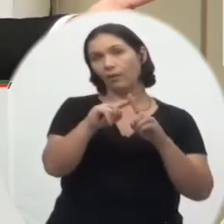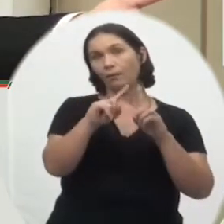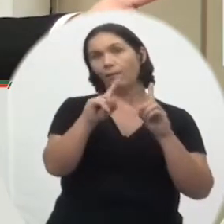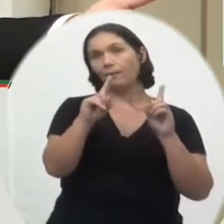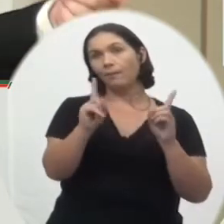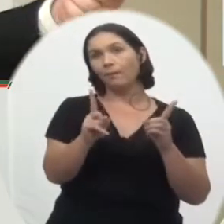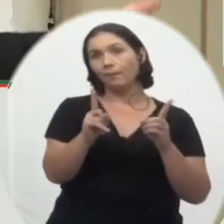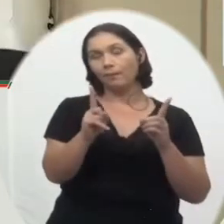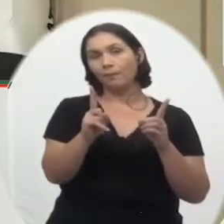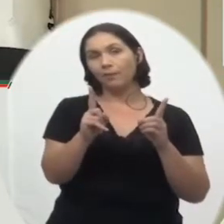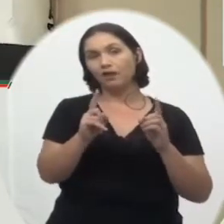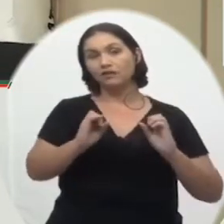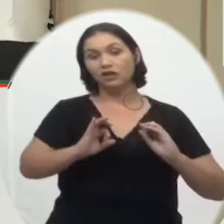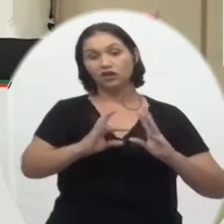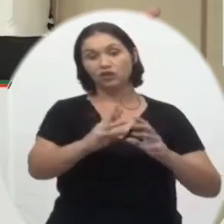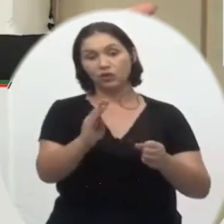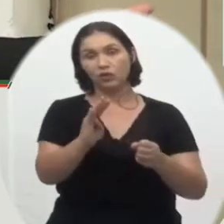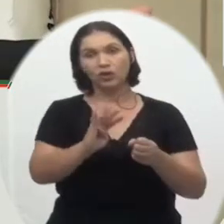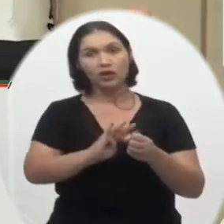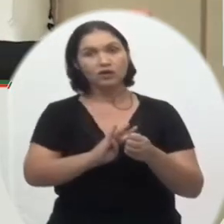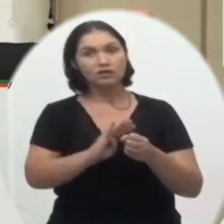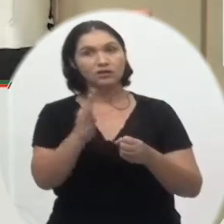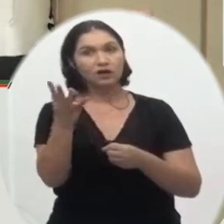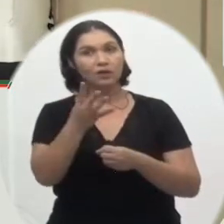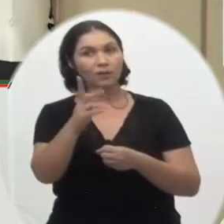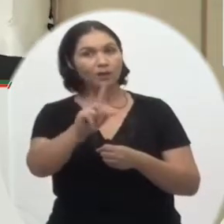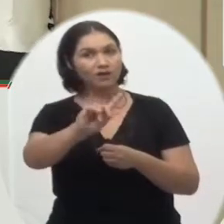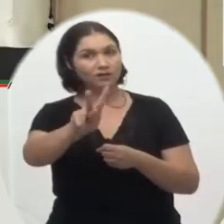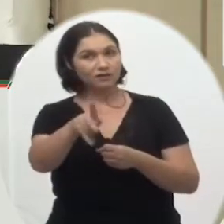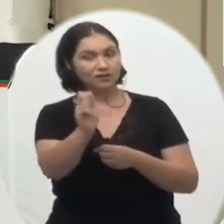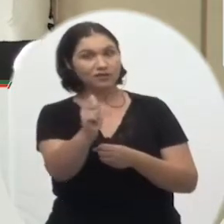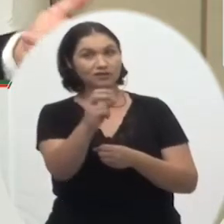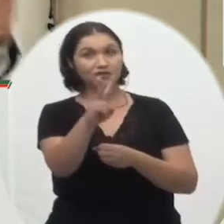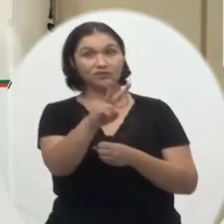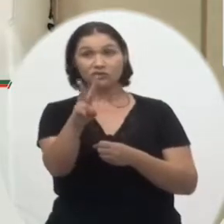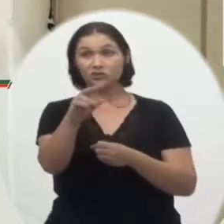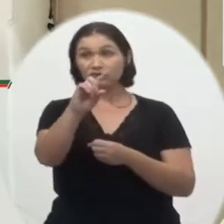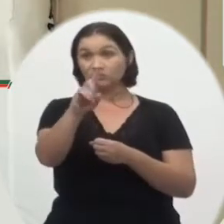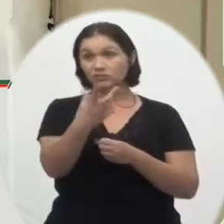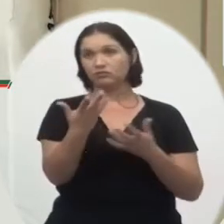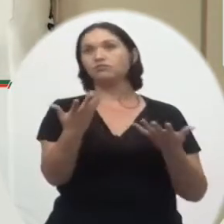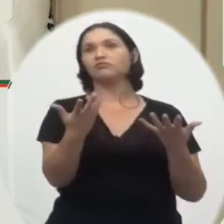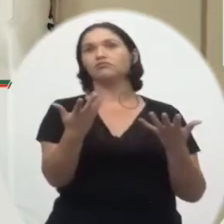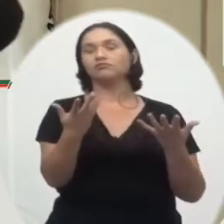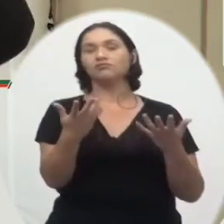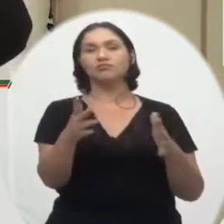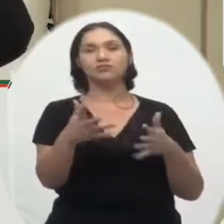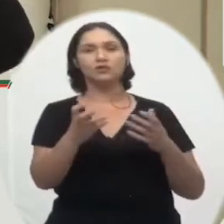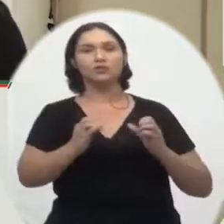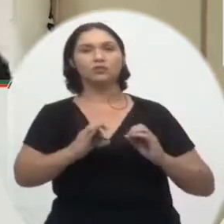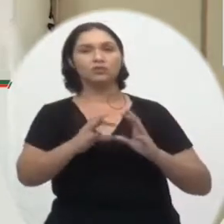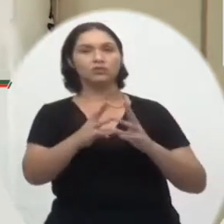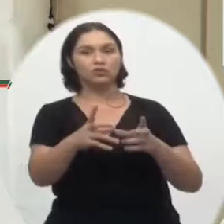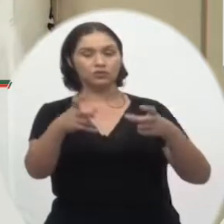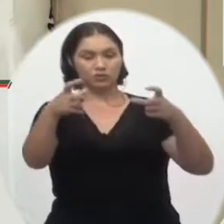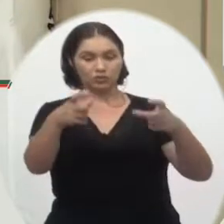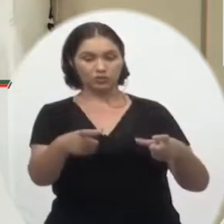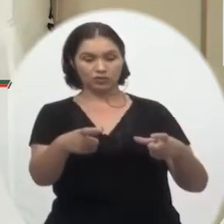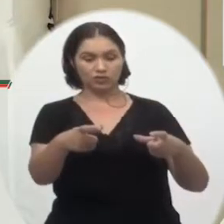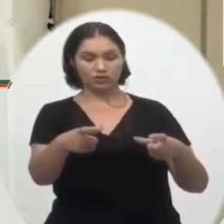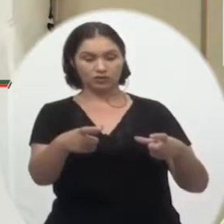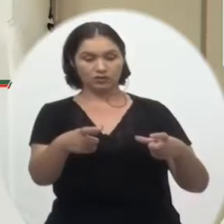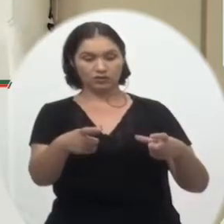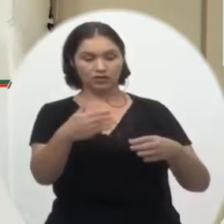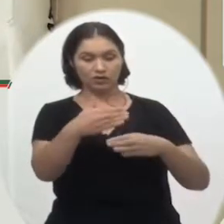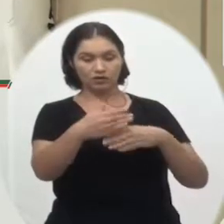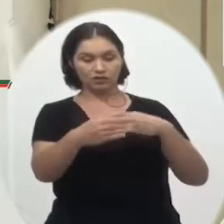se for amanhã depois, um 24 horas, que aquilo ali foi montado para ser um 24 horas. Aquele espaço ali foi tudo, foi construído na época